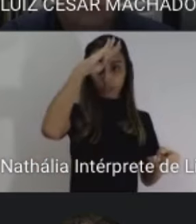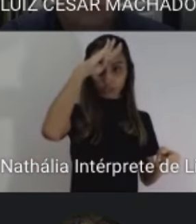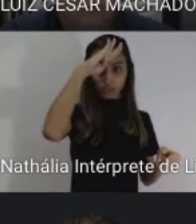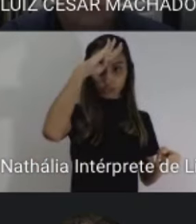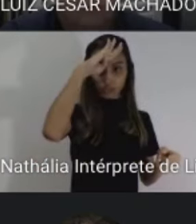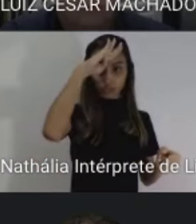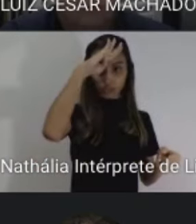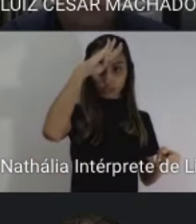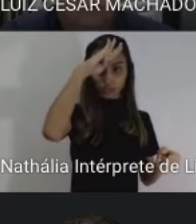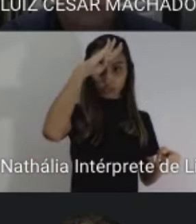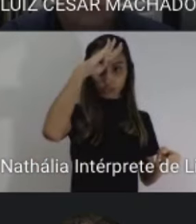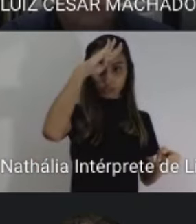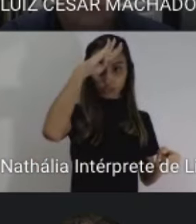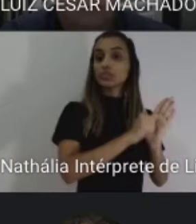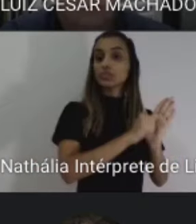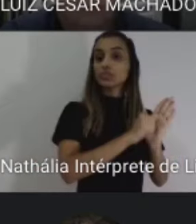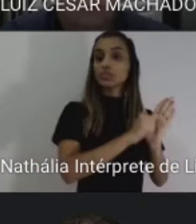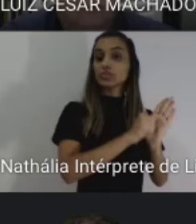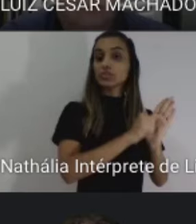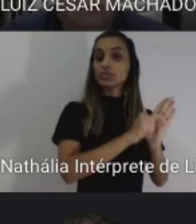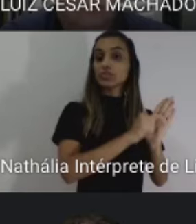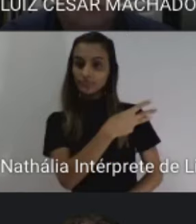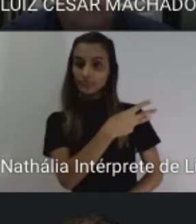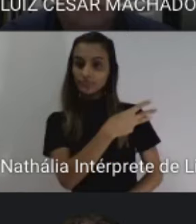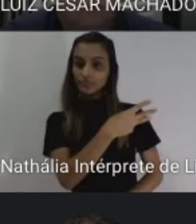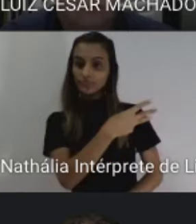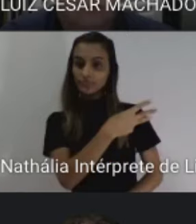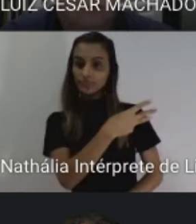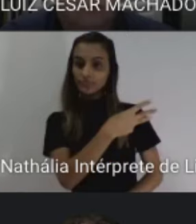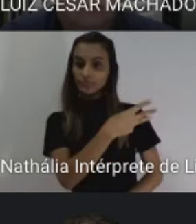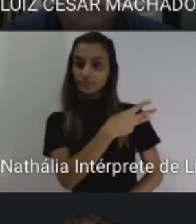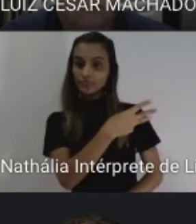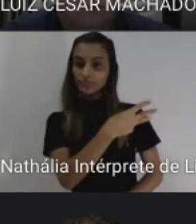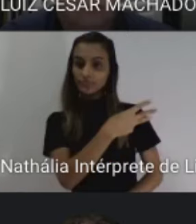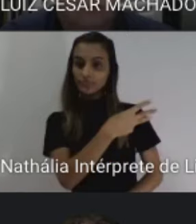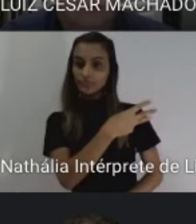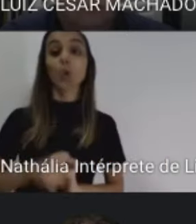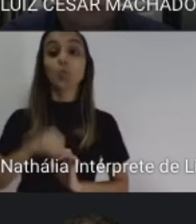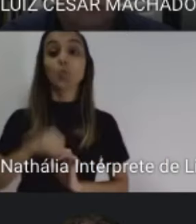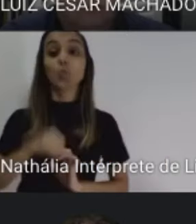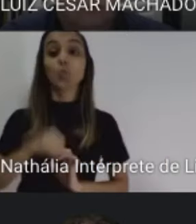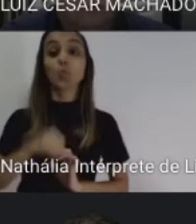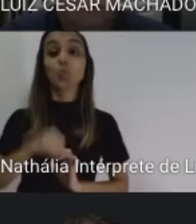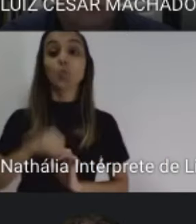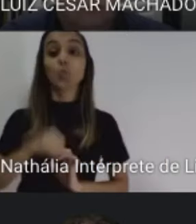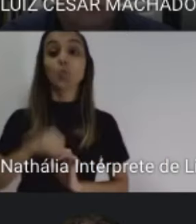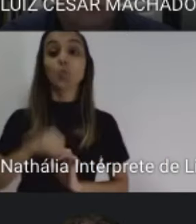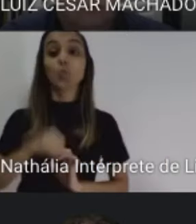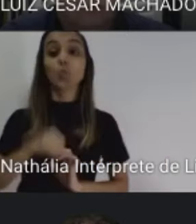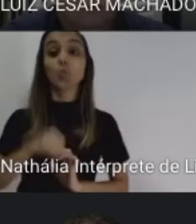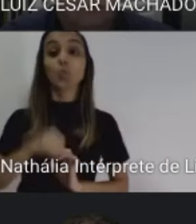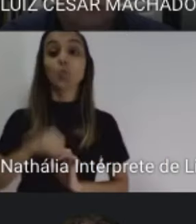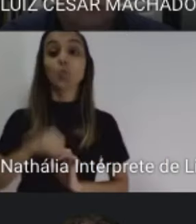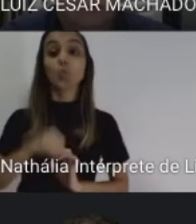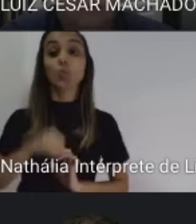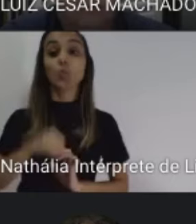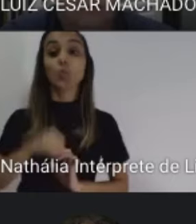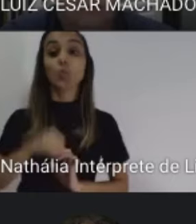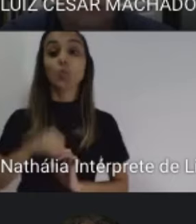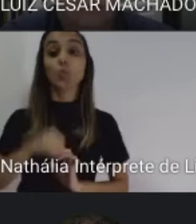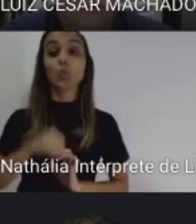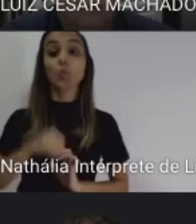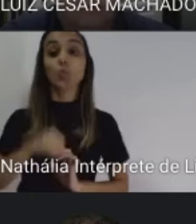pessoas que estavam por trás, de algum modo incentivando, eles poderiam ser enquadrados no artigo 23, que é